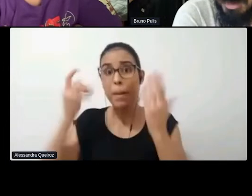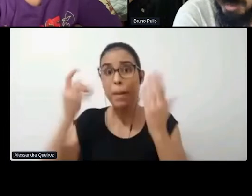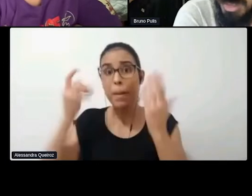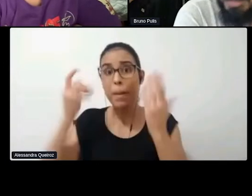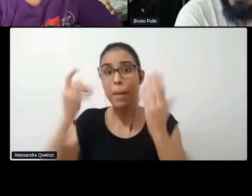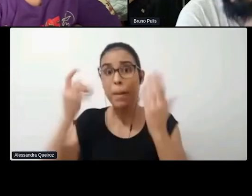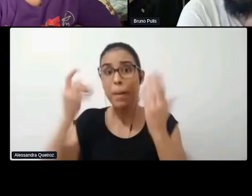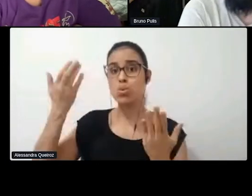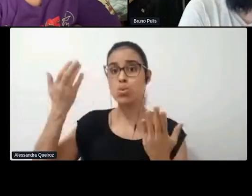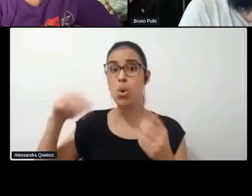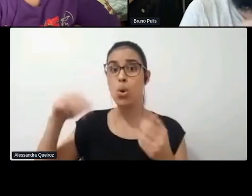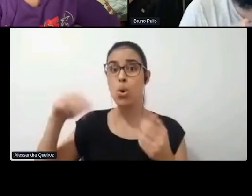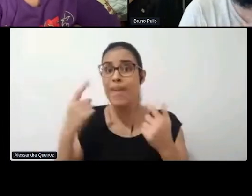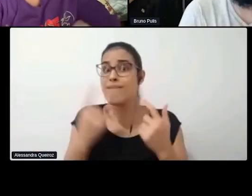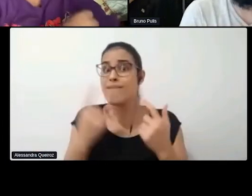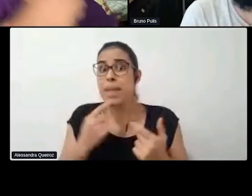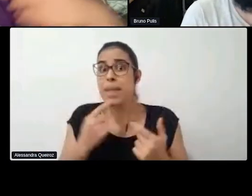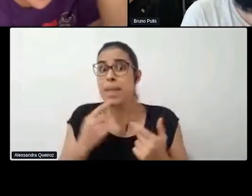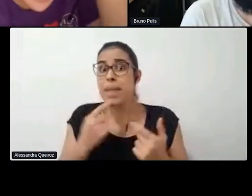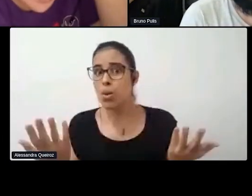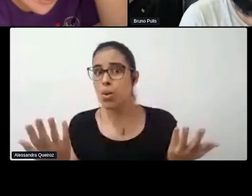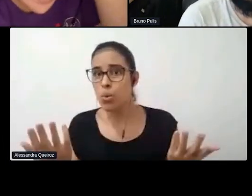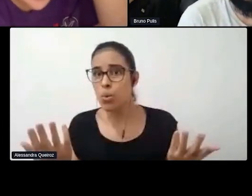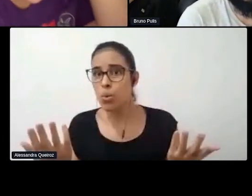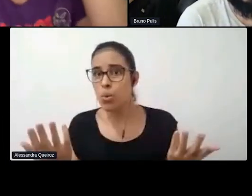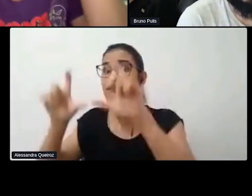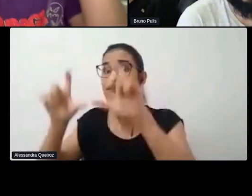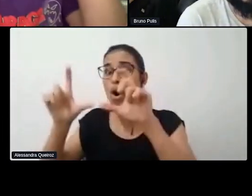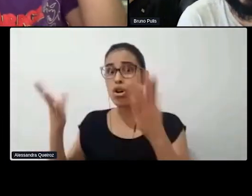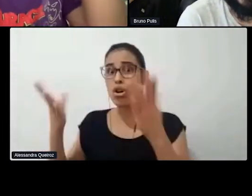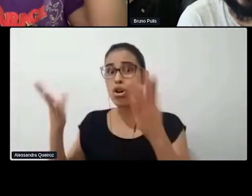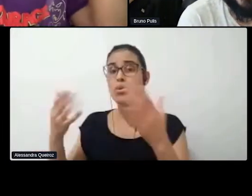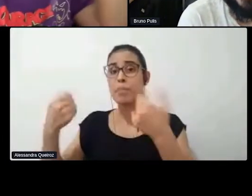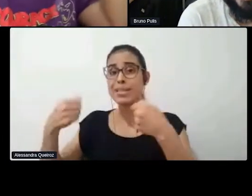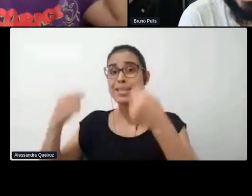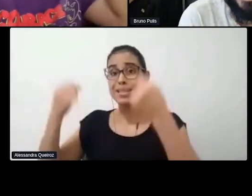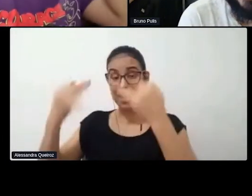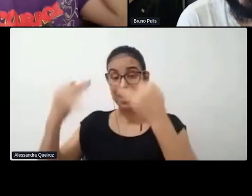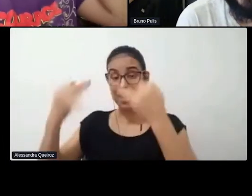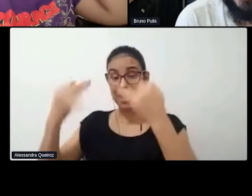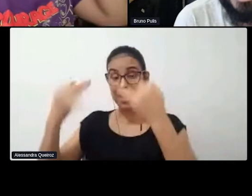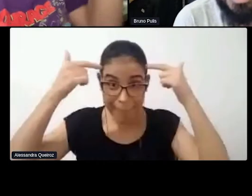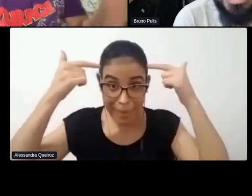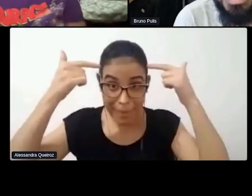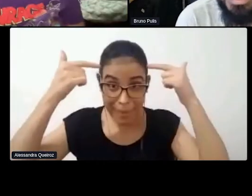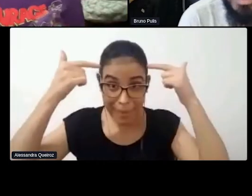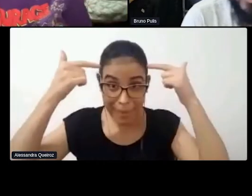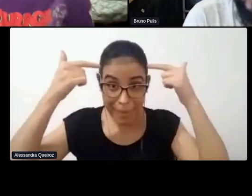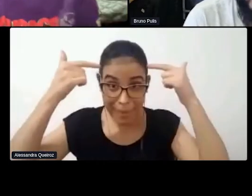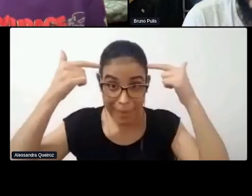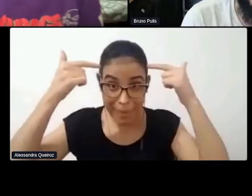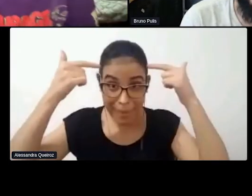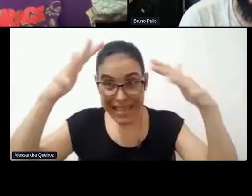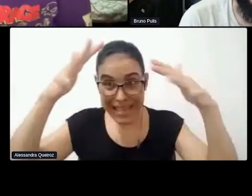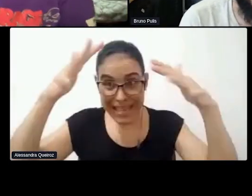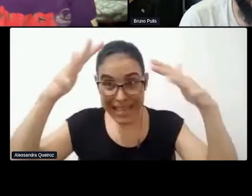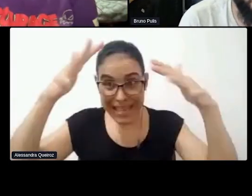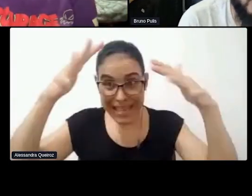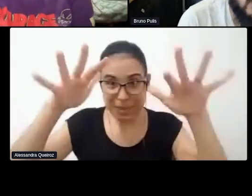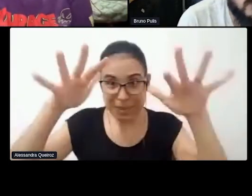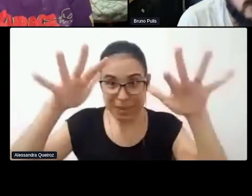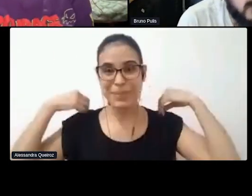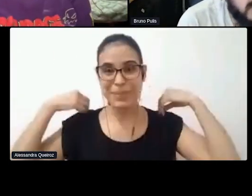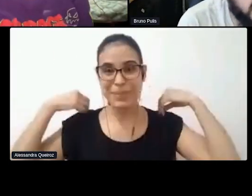é vermelho. Então, assim... Tá meio termo, tá? Tá crescendo a raiz e a pontinha tá... assim,